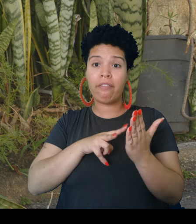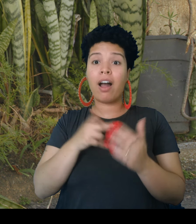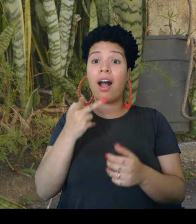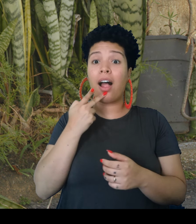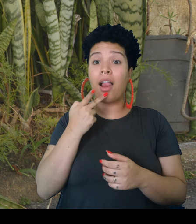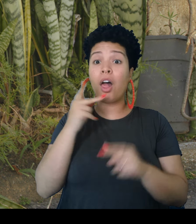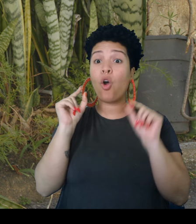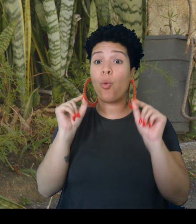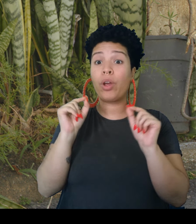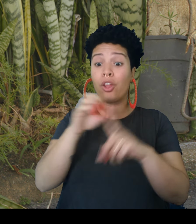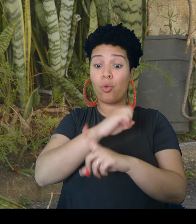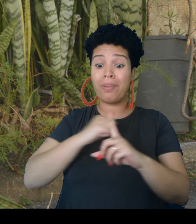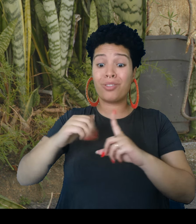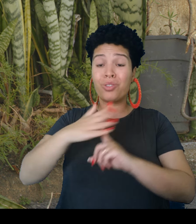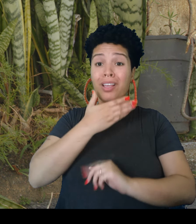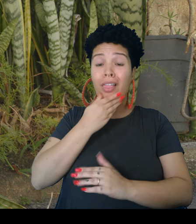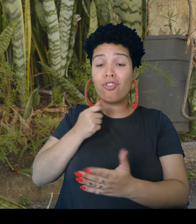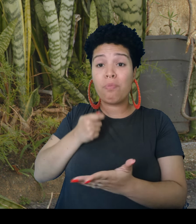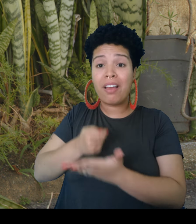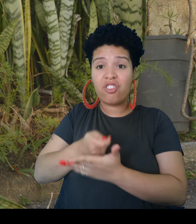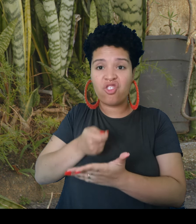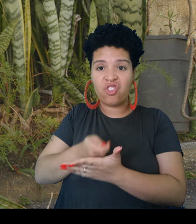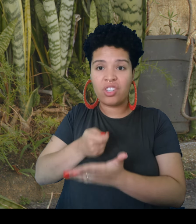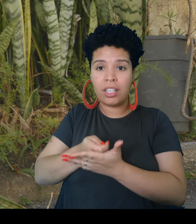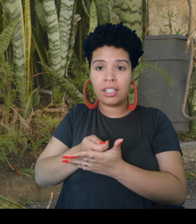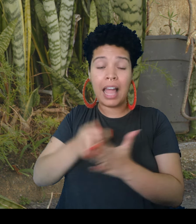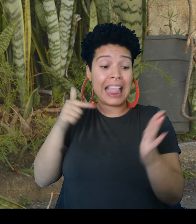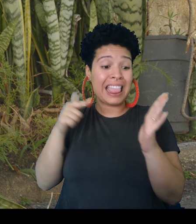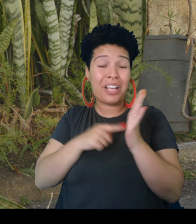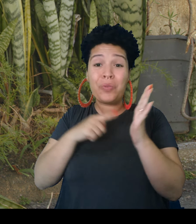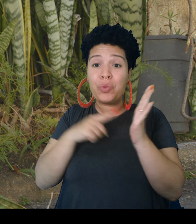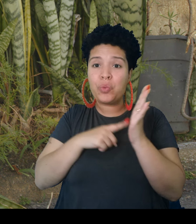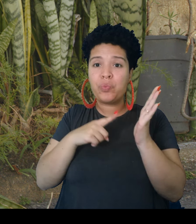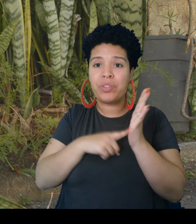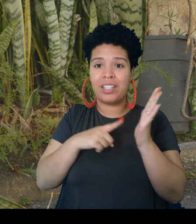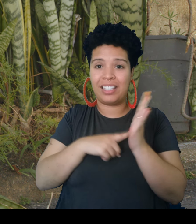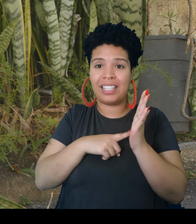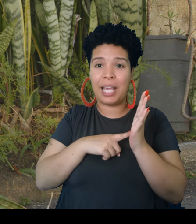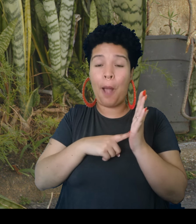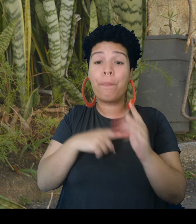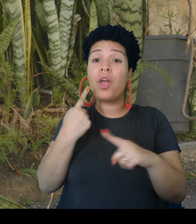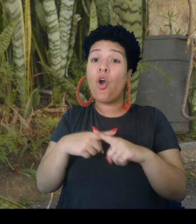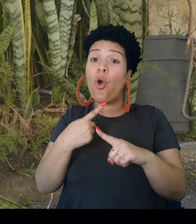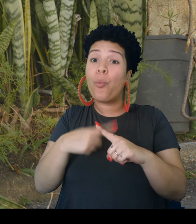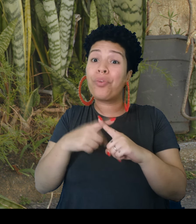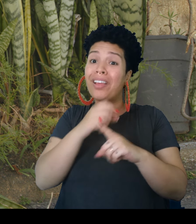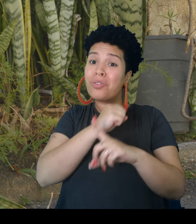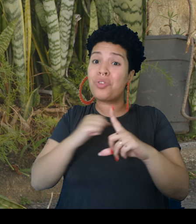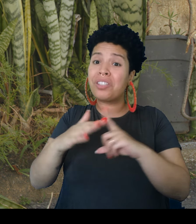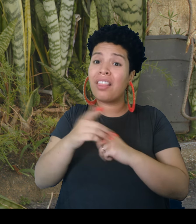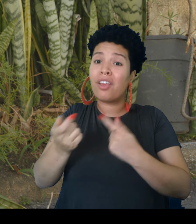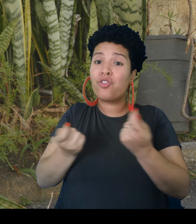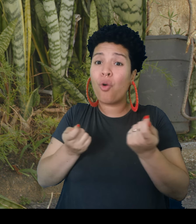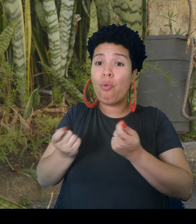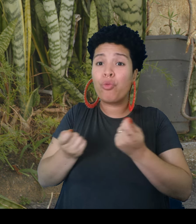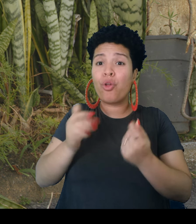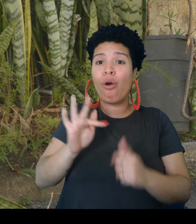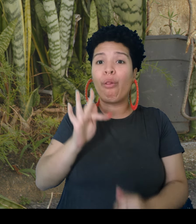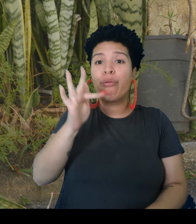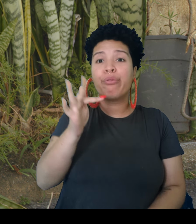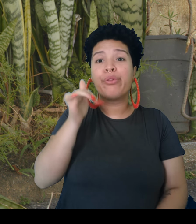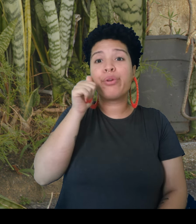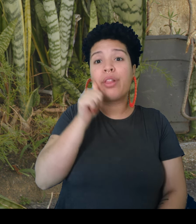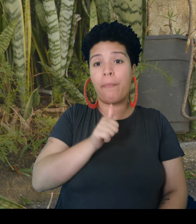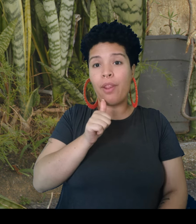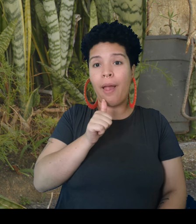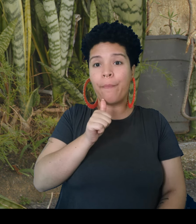também que na sociedade patriarcal tentam a todo momento definir o futuro das mulheres, mas que não tem que ser assim. A mulher, como